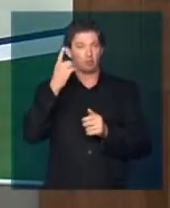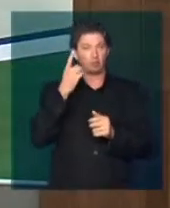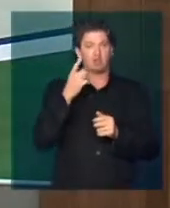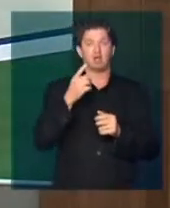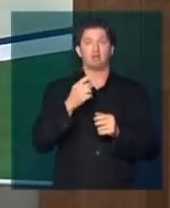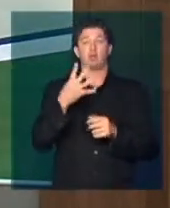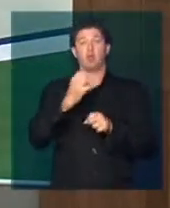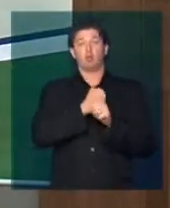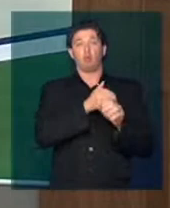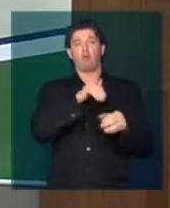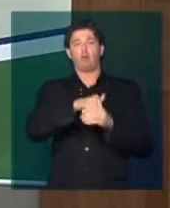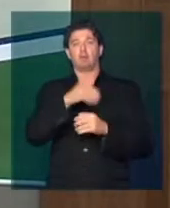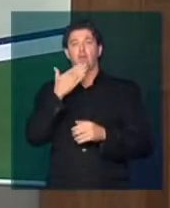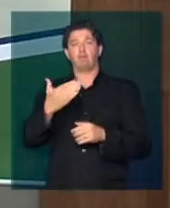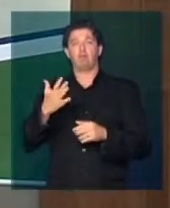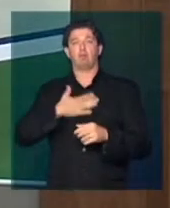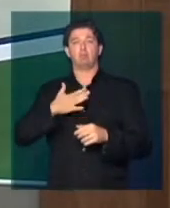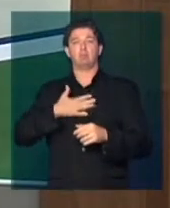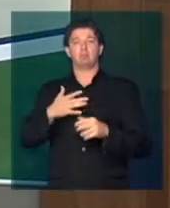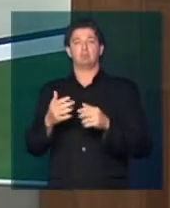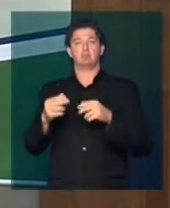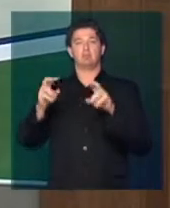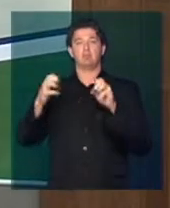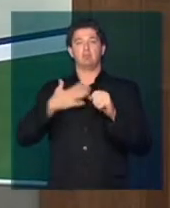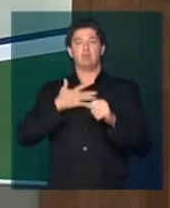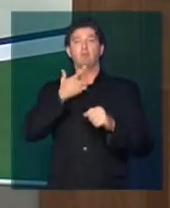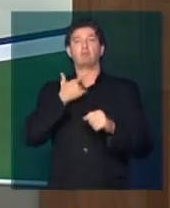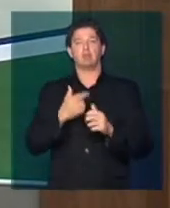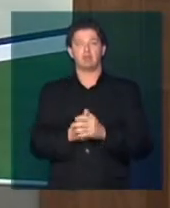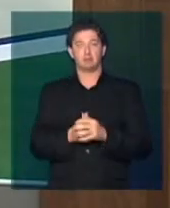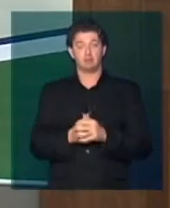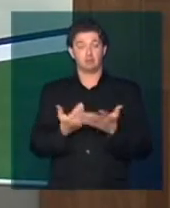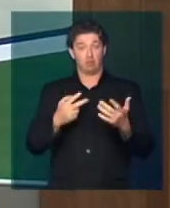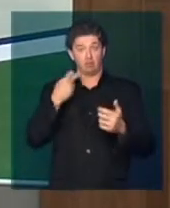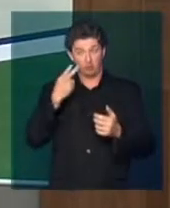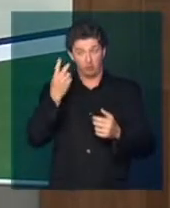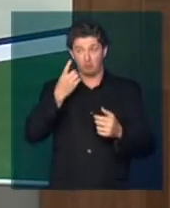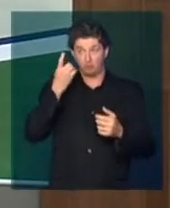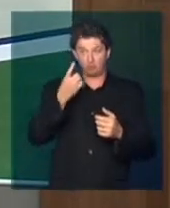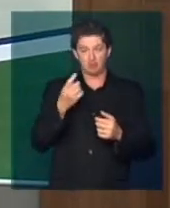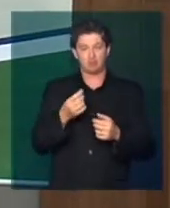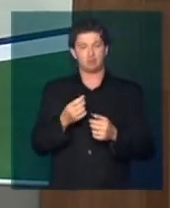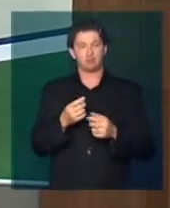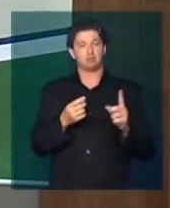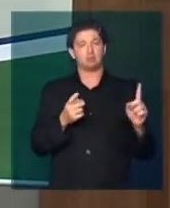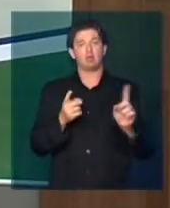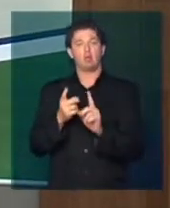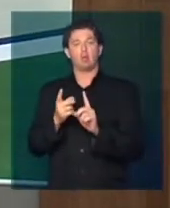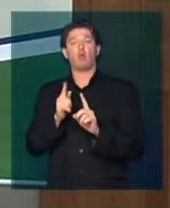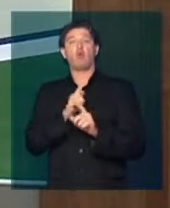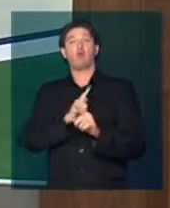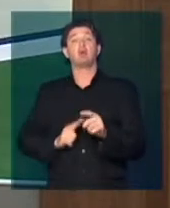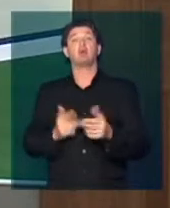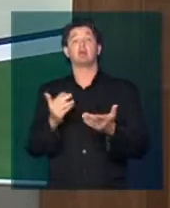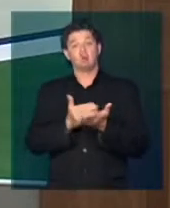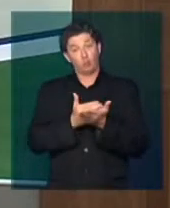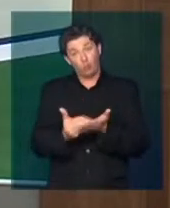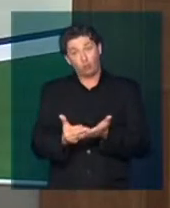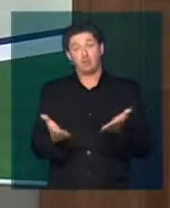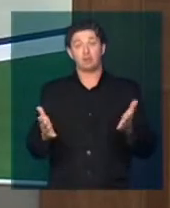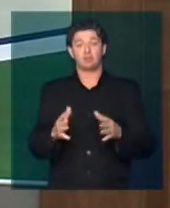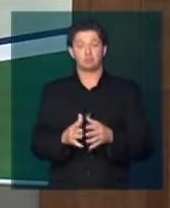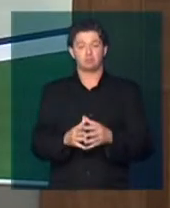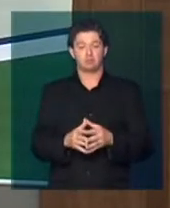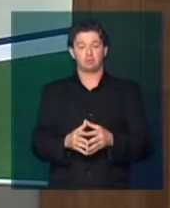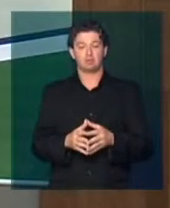os 4 anos votando nas matérias dele. E o vereador ou deputado quer ir para o governo quanto? No começo do governo,